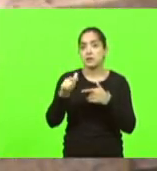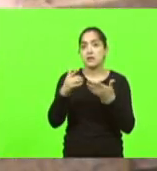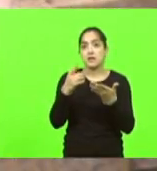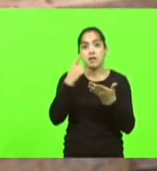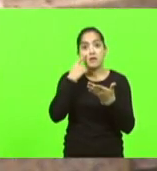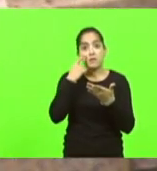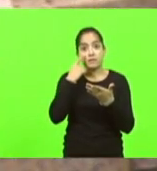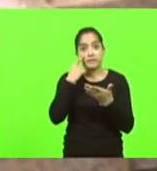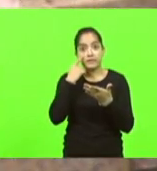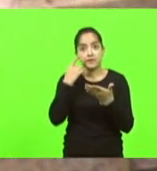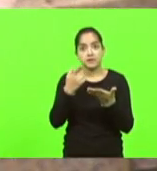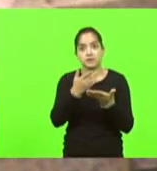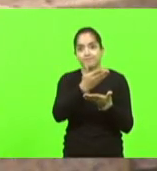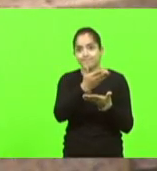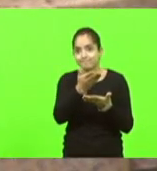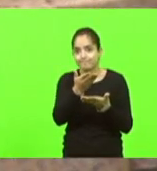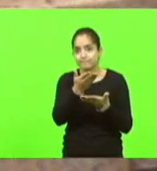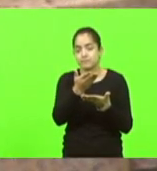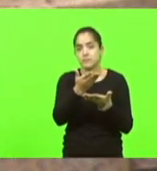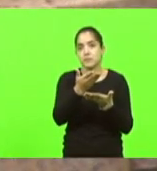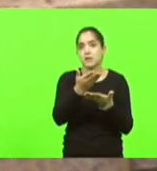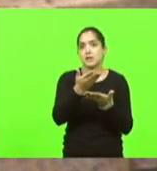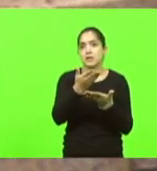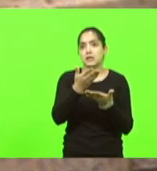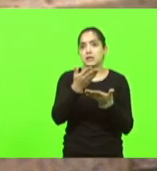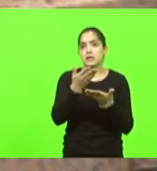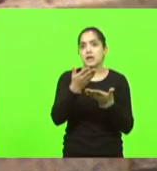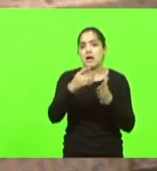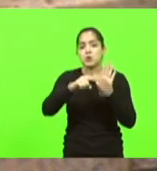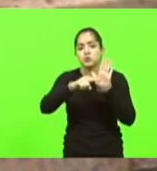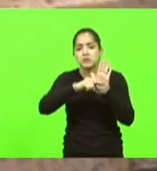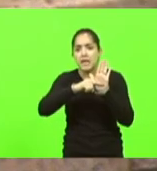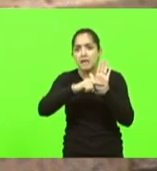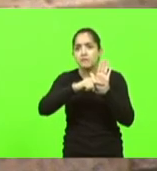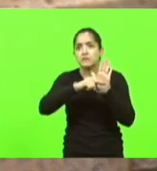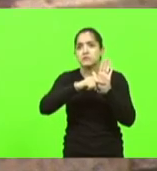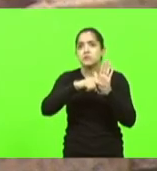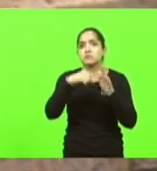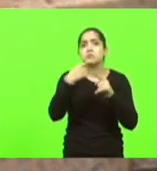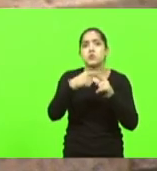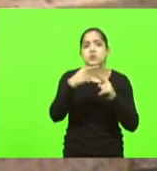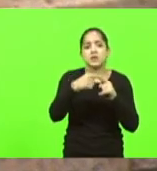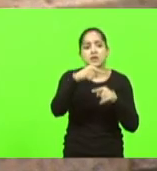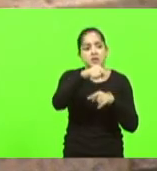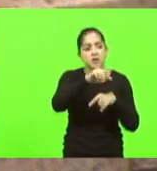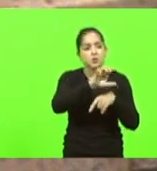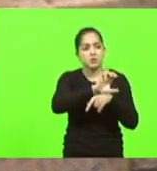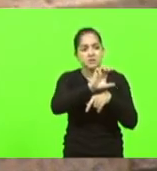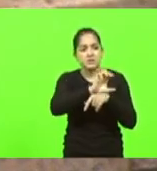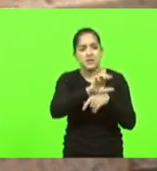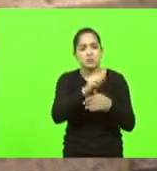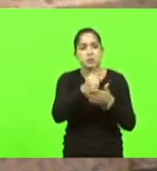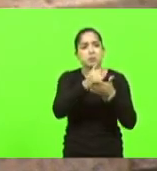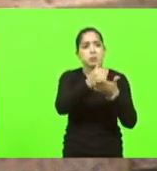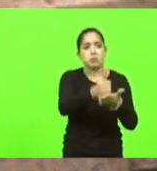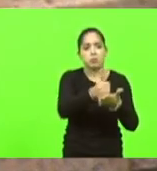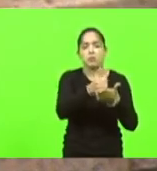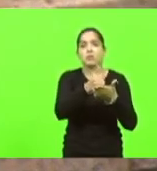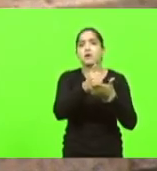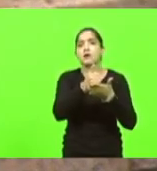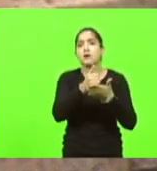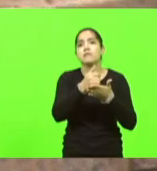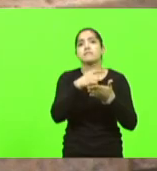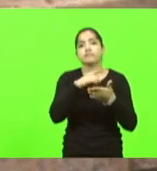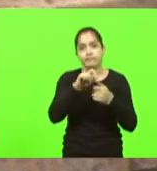aqui aqui os plenário a fala de que os défices Só existe porque o estado não faz aportes mas tudo isso tá lá é fazer